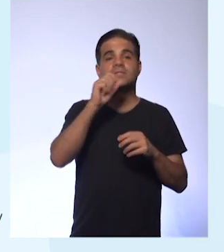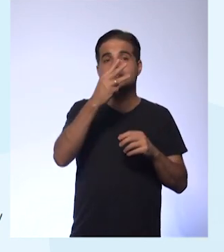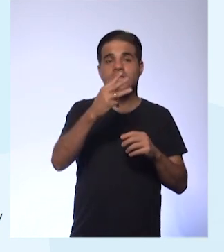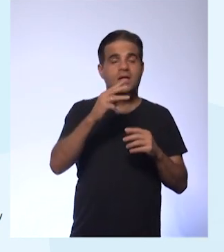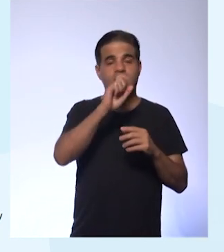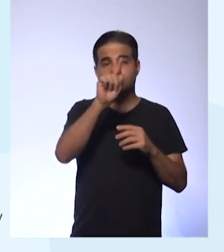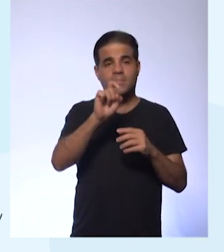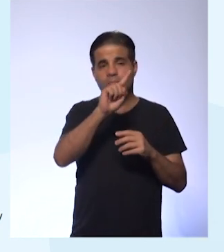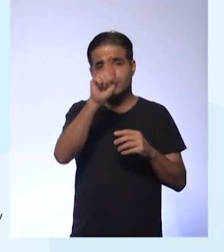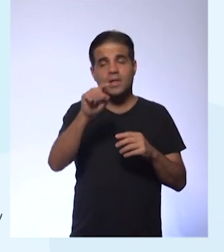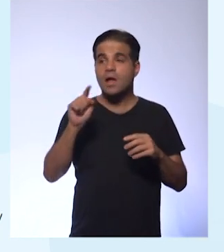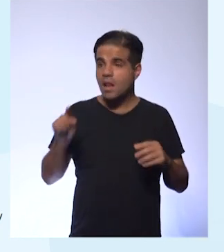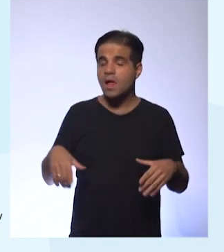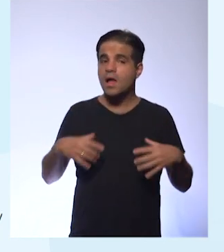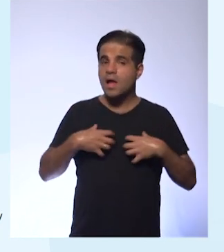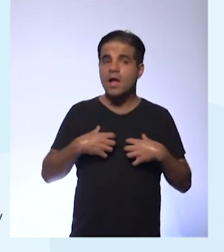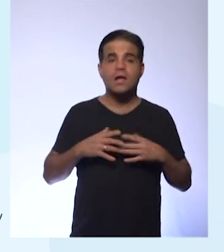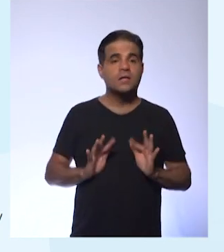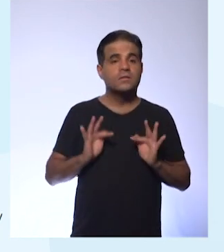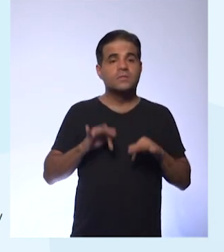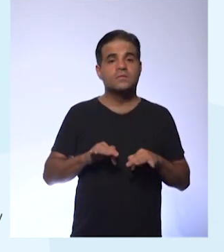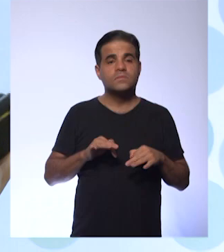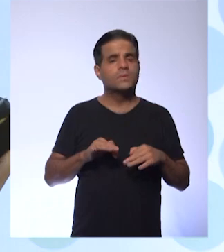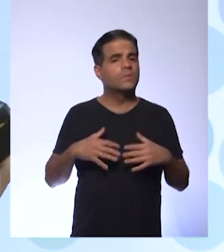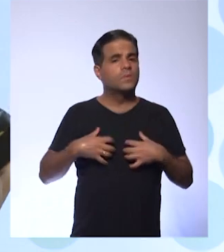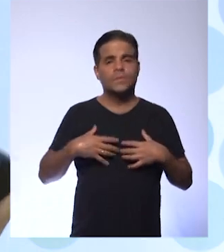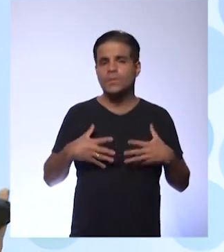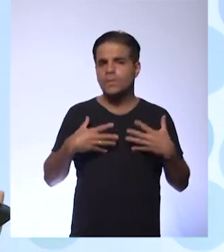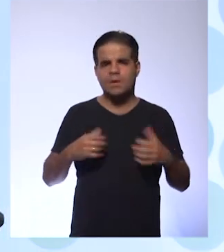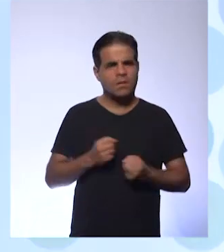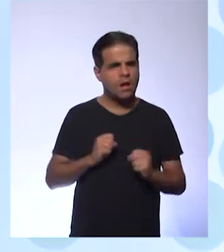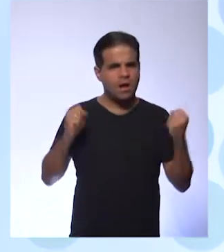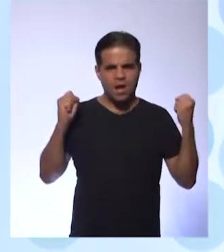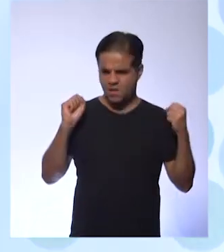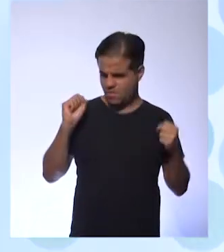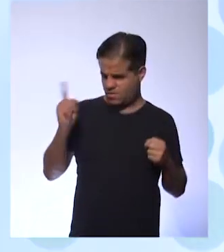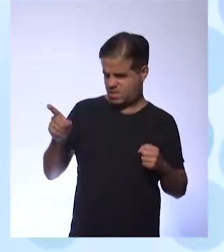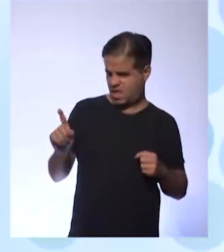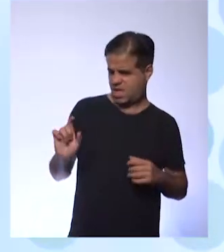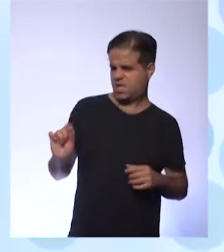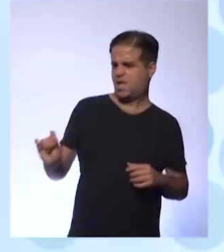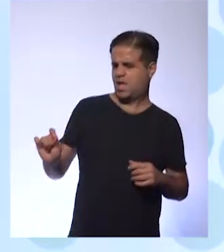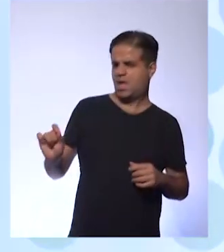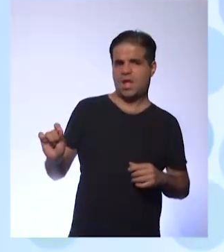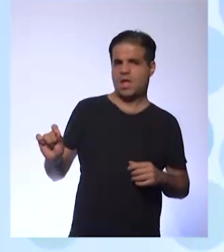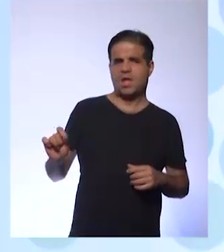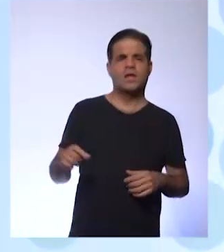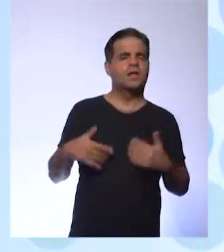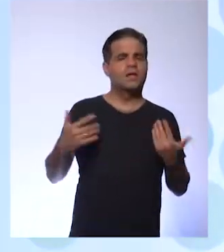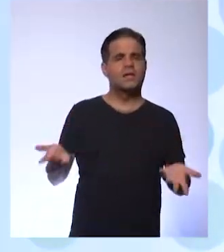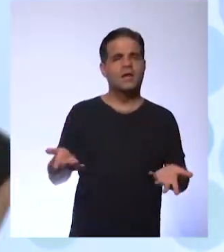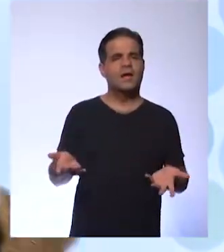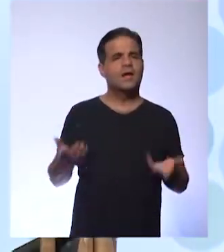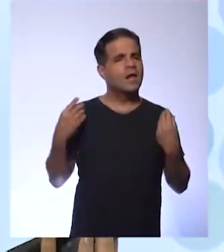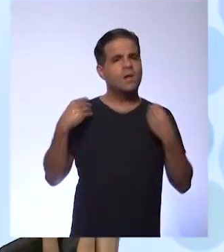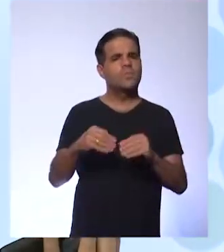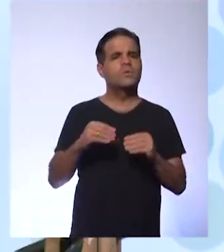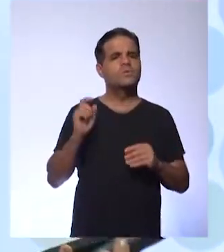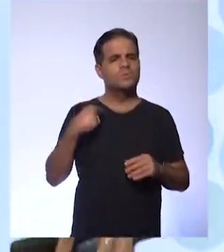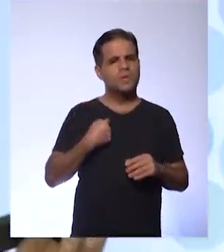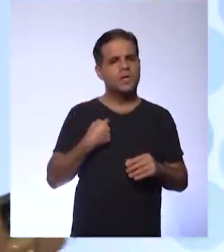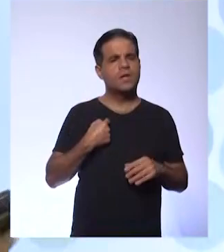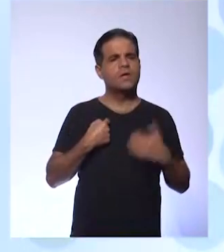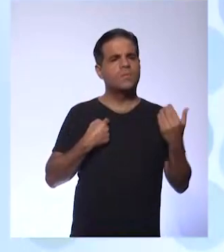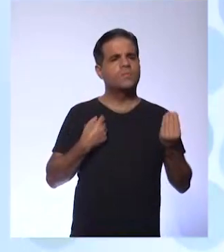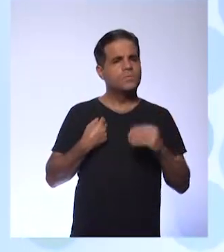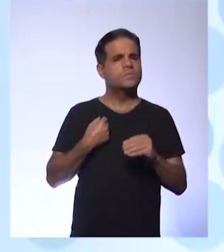exclamações seguidas. Ela está no final, né? Muito indignada. Quem é você? E aí, gente? Por que ela colocou o eu em letra